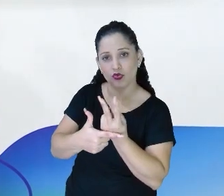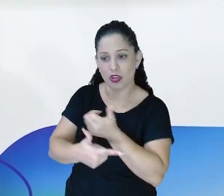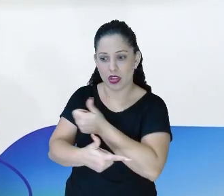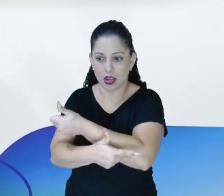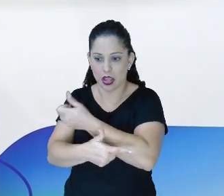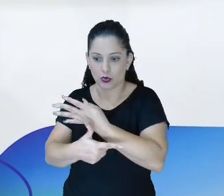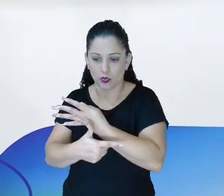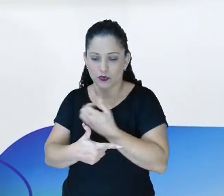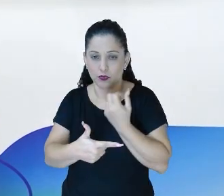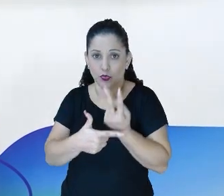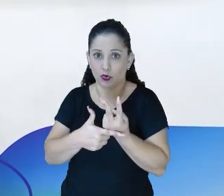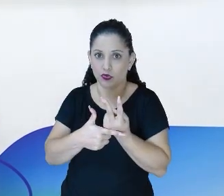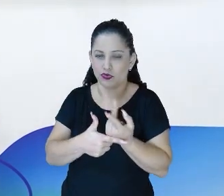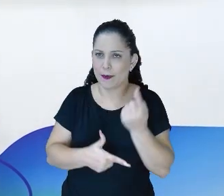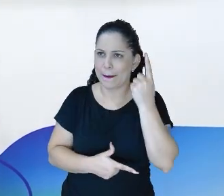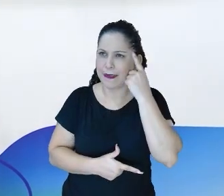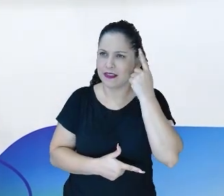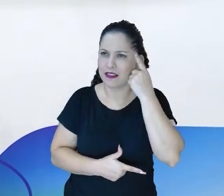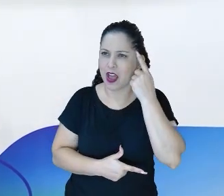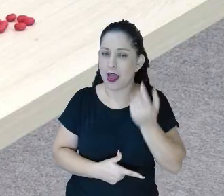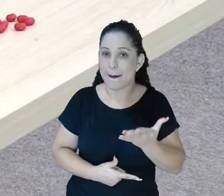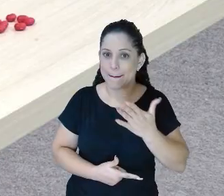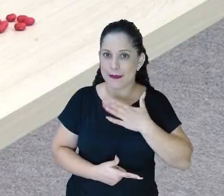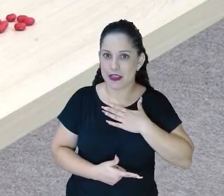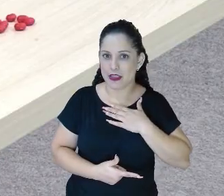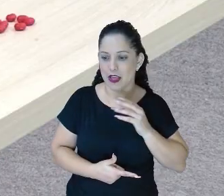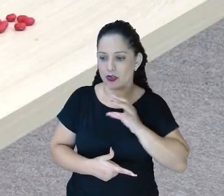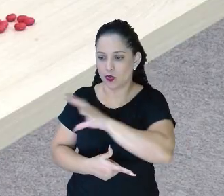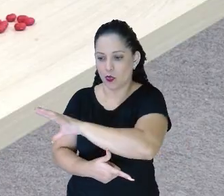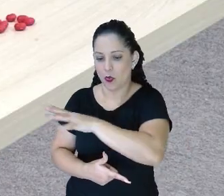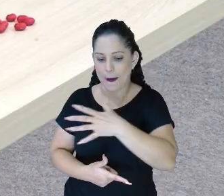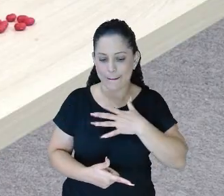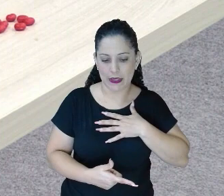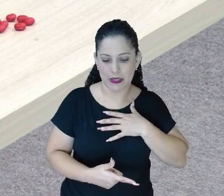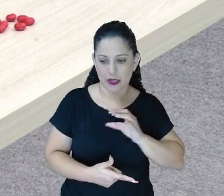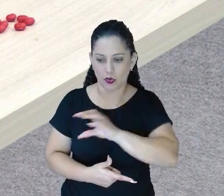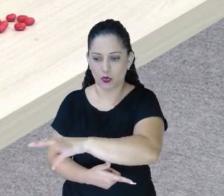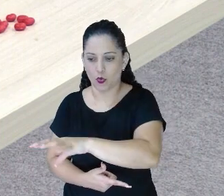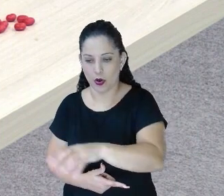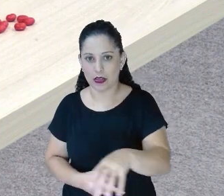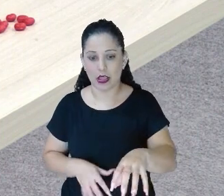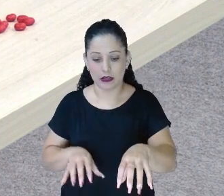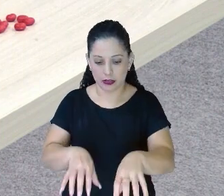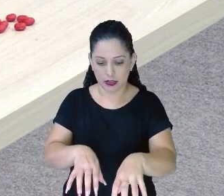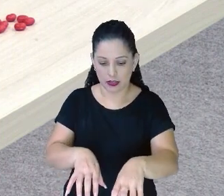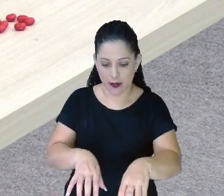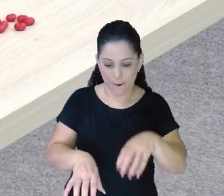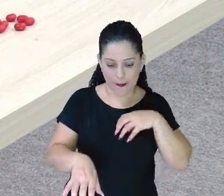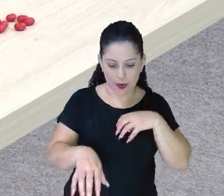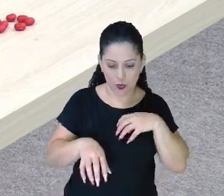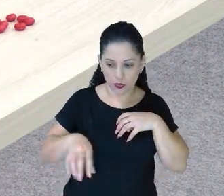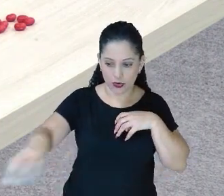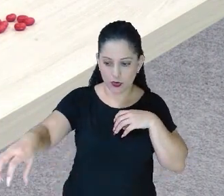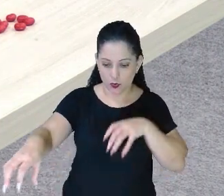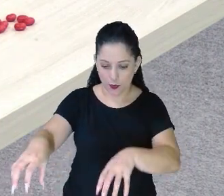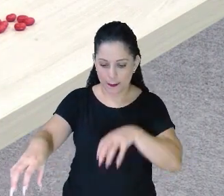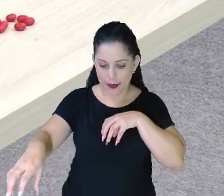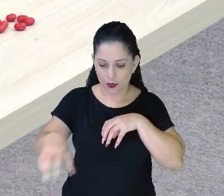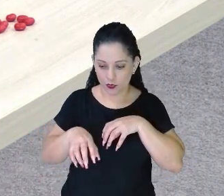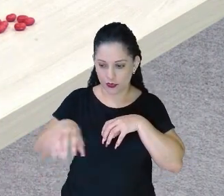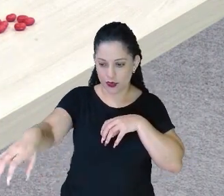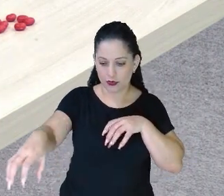Pensa naquela musiquinha de novo, uma para mim, outra para tu, outra para tu, outra para mim. Olha, vou pegar os meus